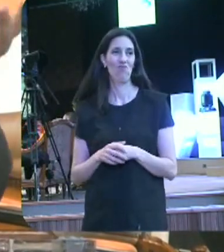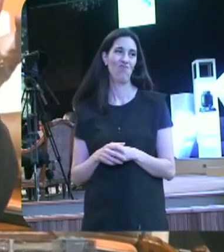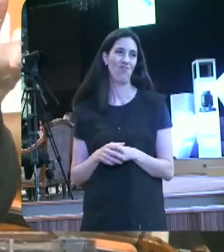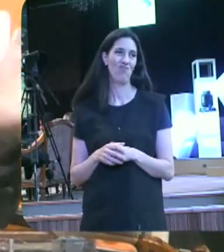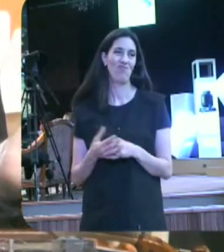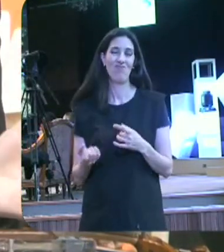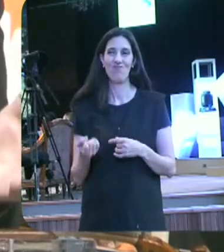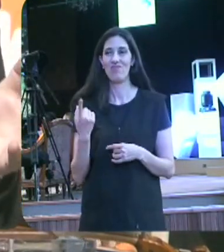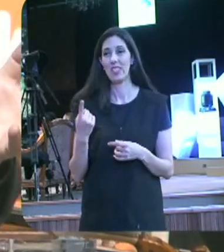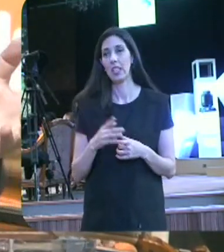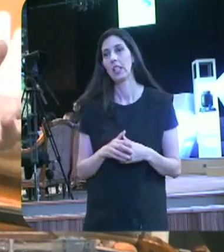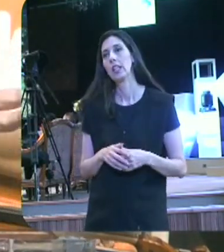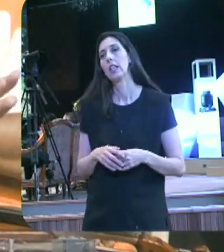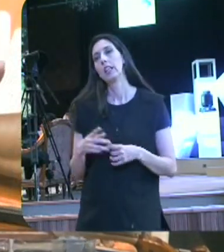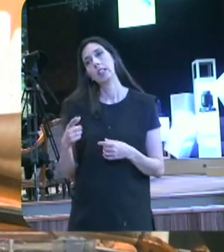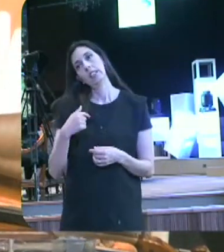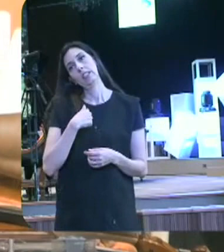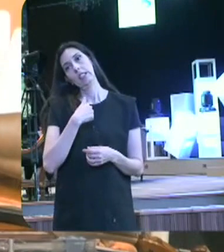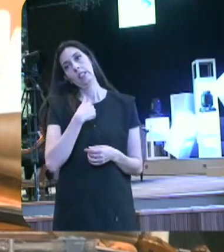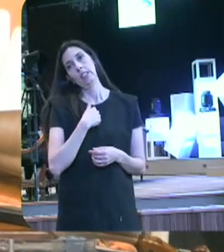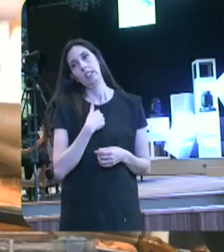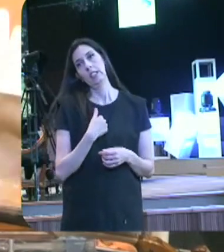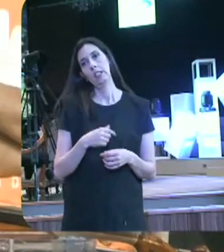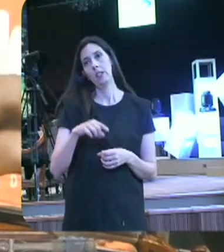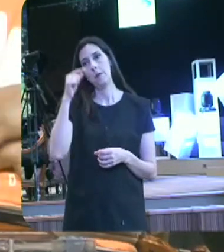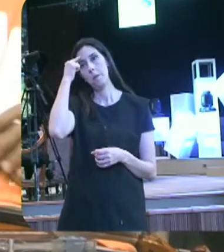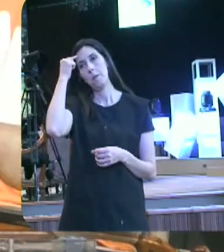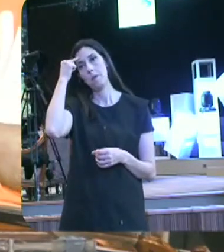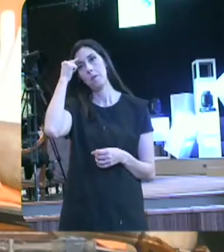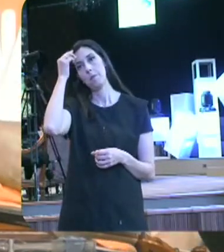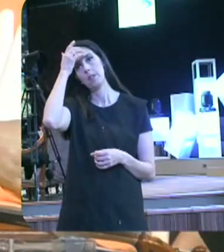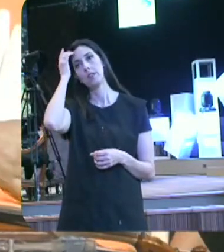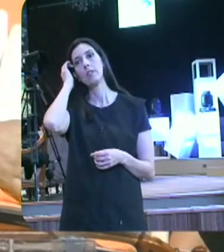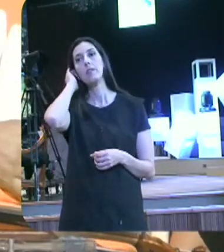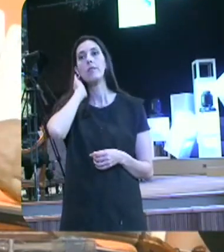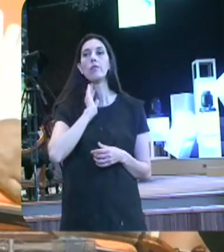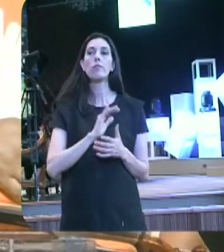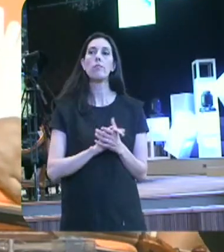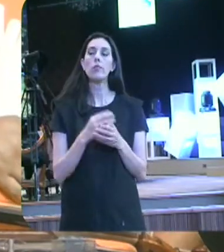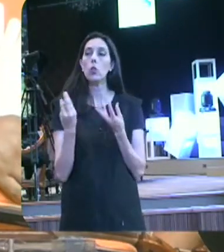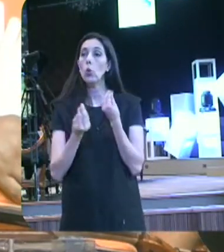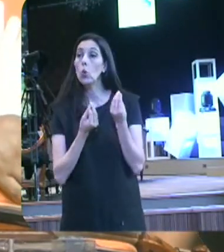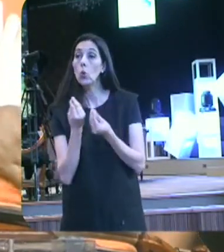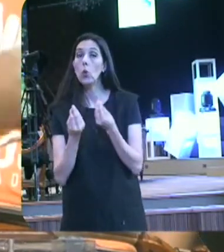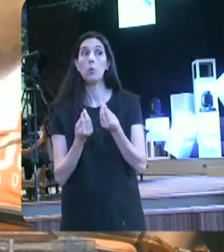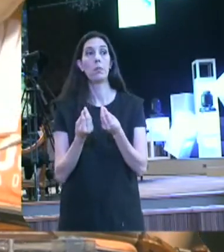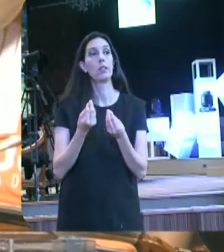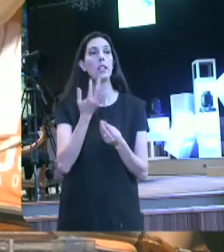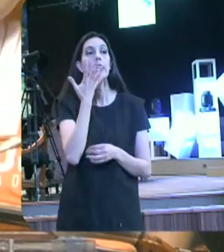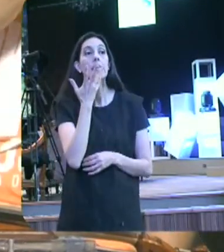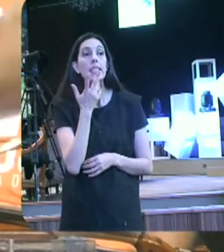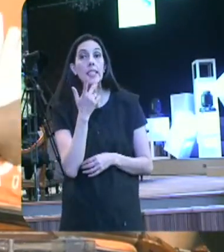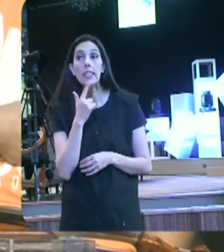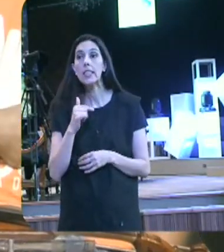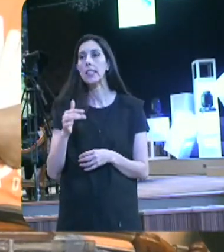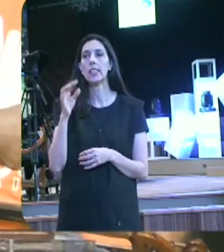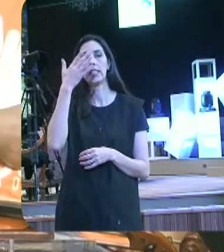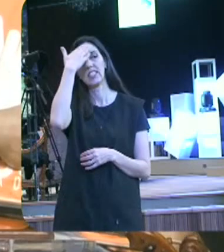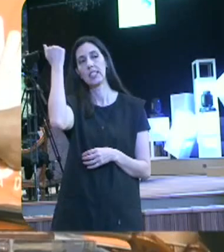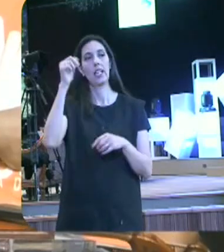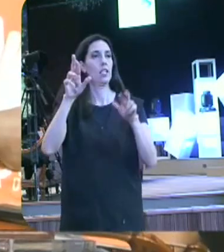para dizerem para si mesmos e para todos quantos eles conhecem que essa criancinha não foi